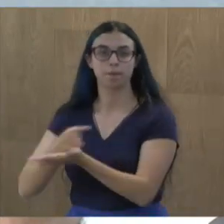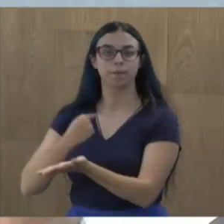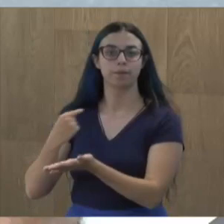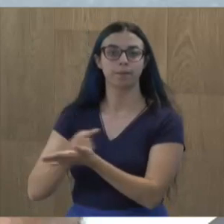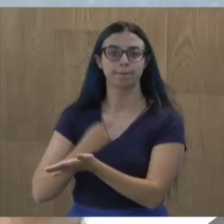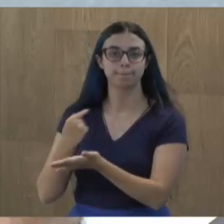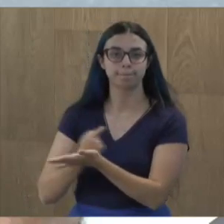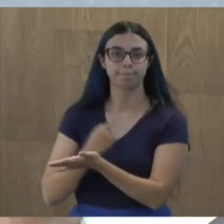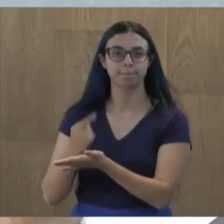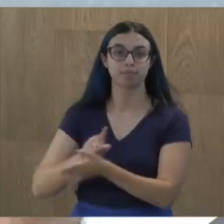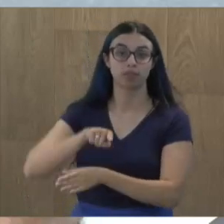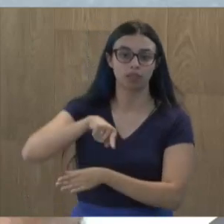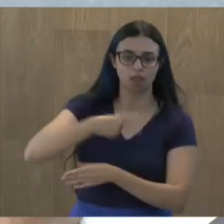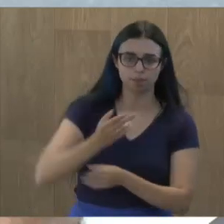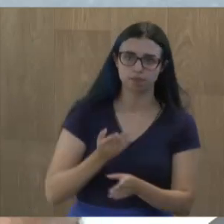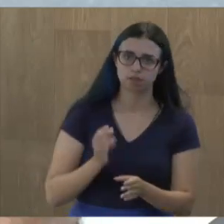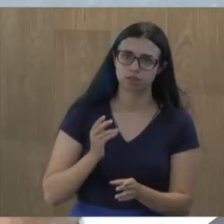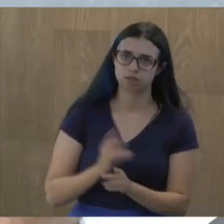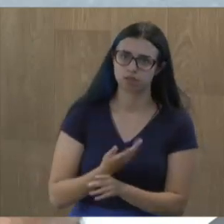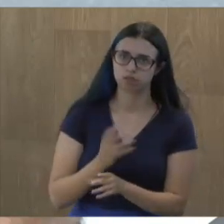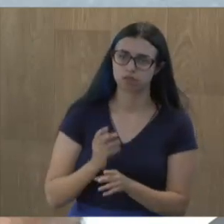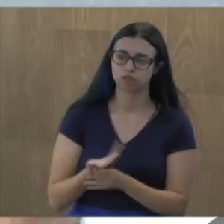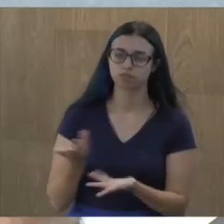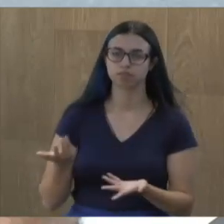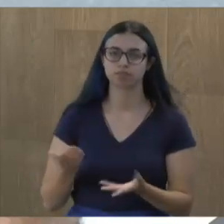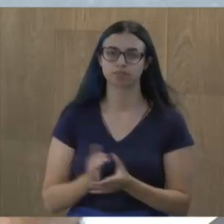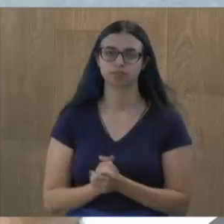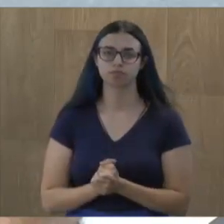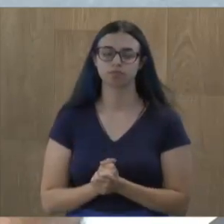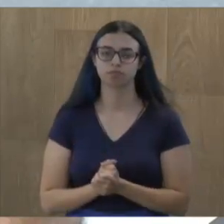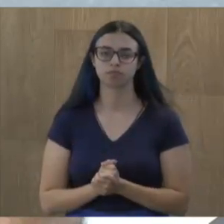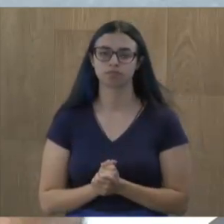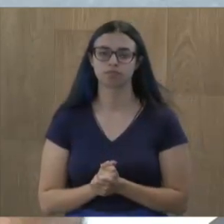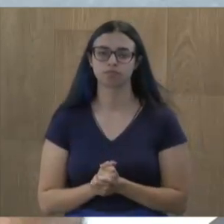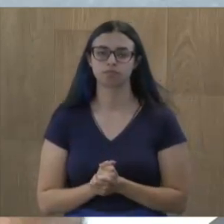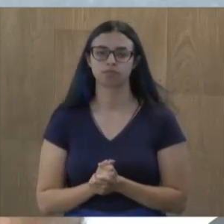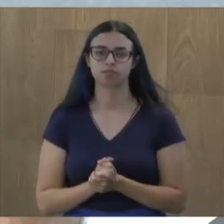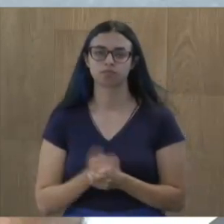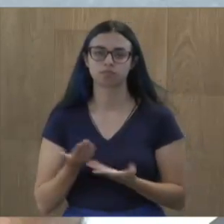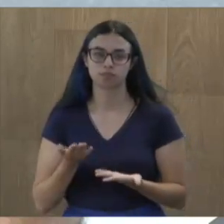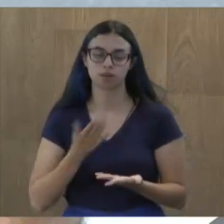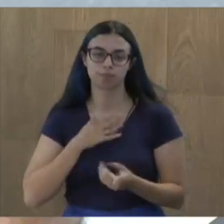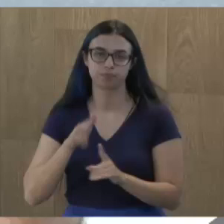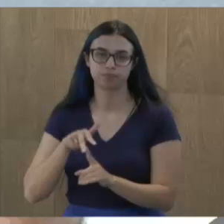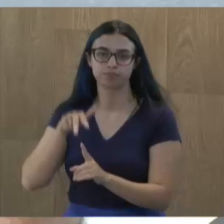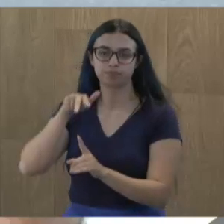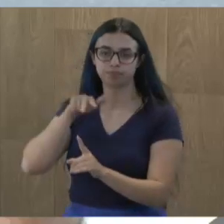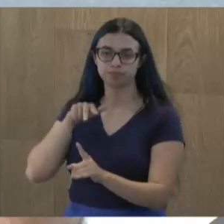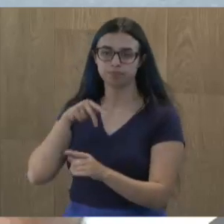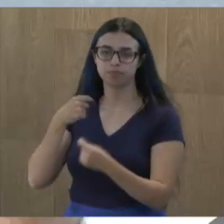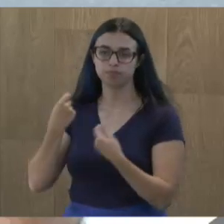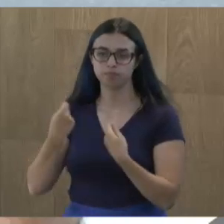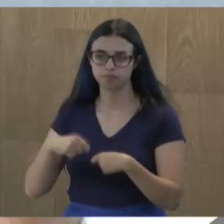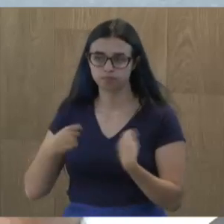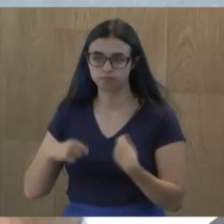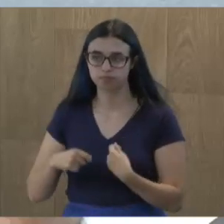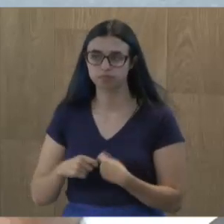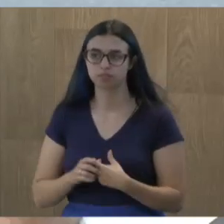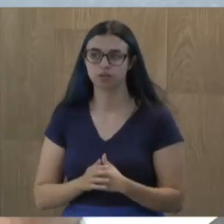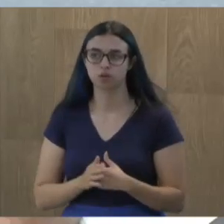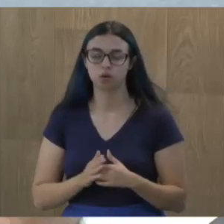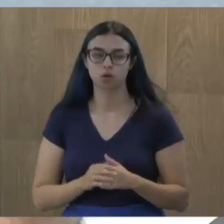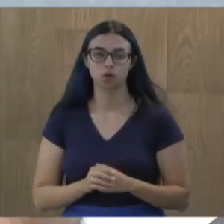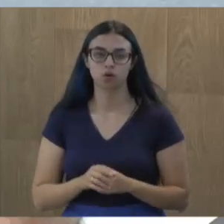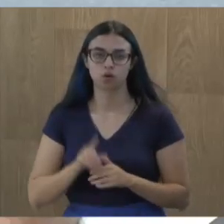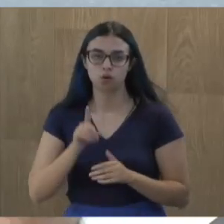né, o proibido estacionar dos dois lados. Ao meu ver, devia deixar um lado estacionado, mas vai